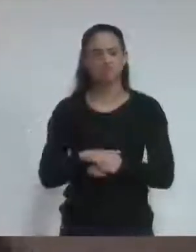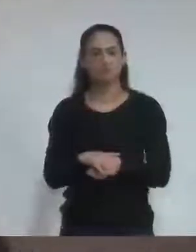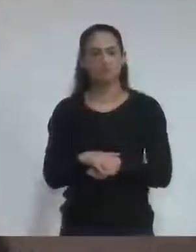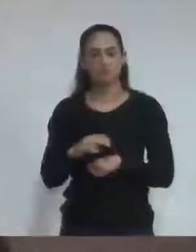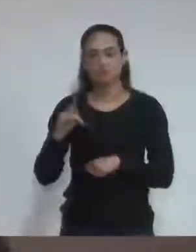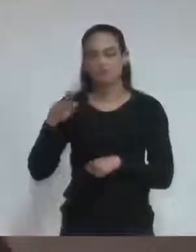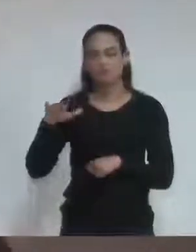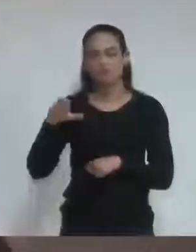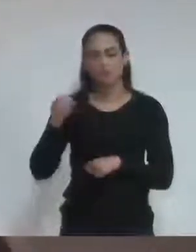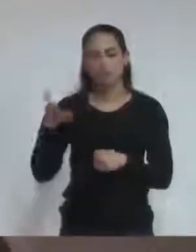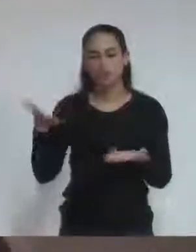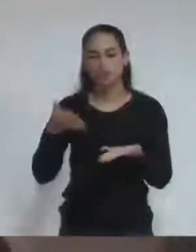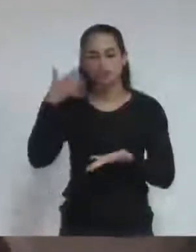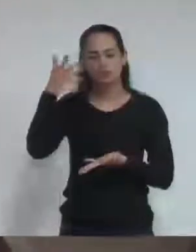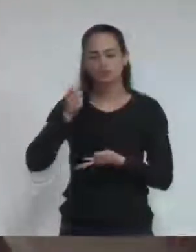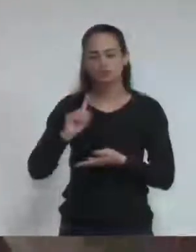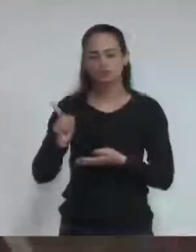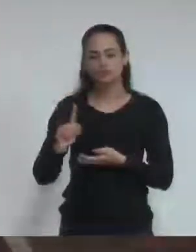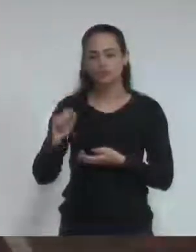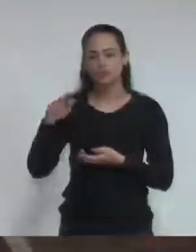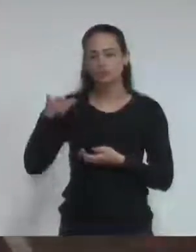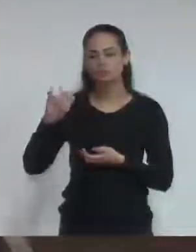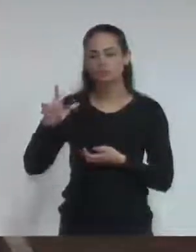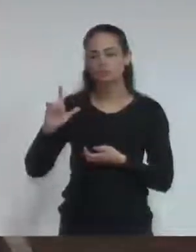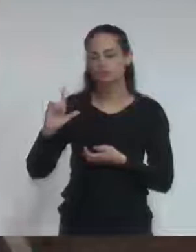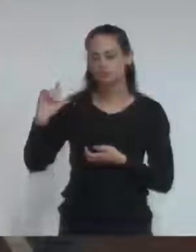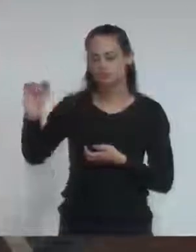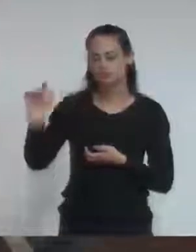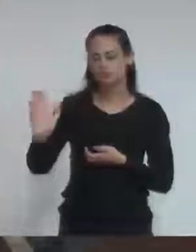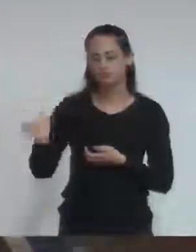e, enfim, mas vamos lá.